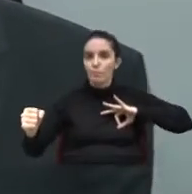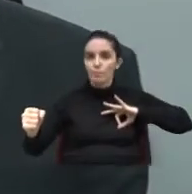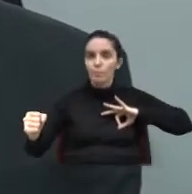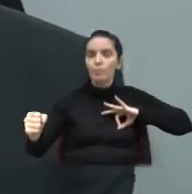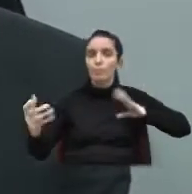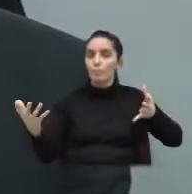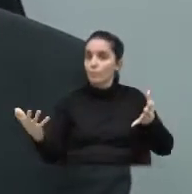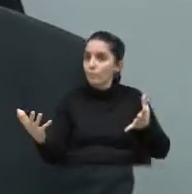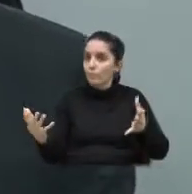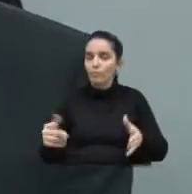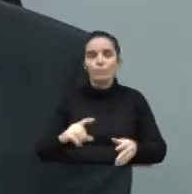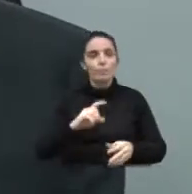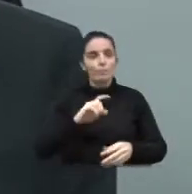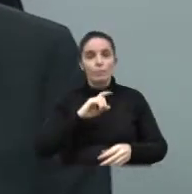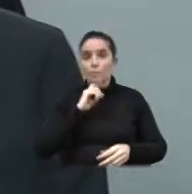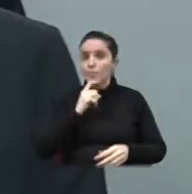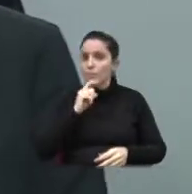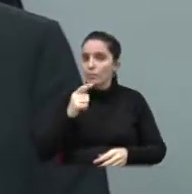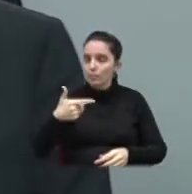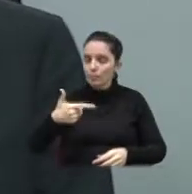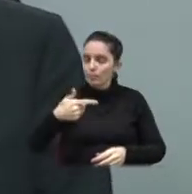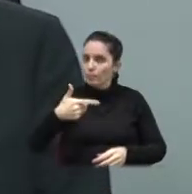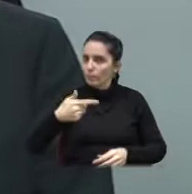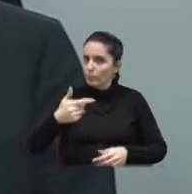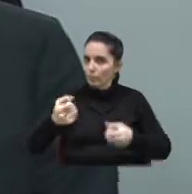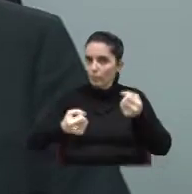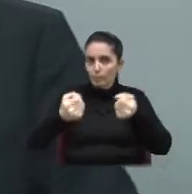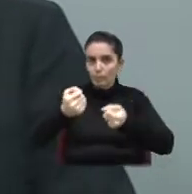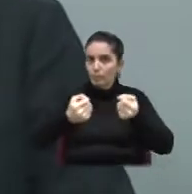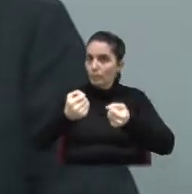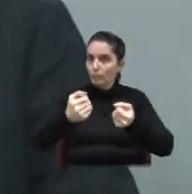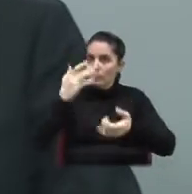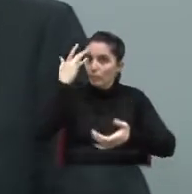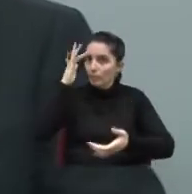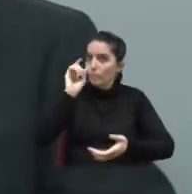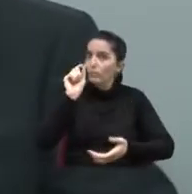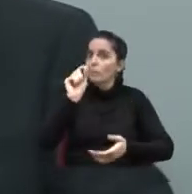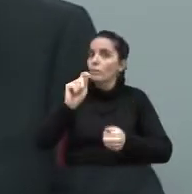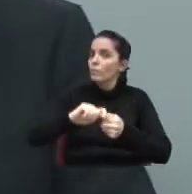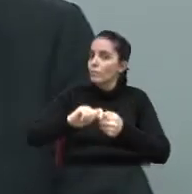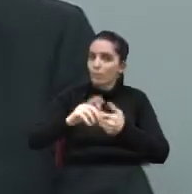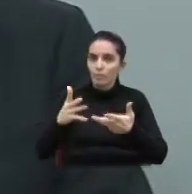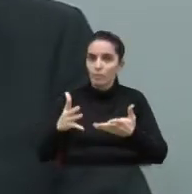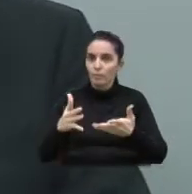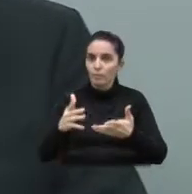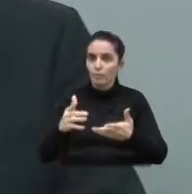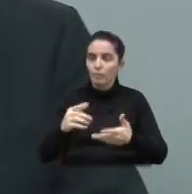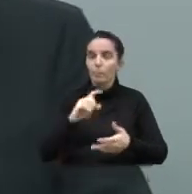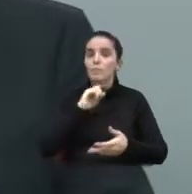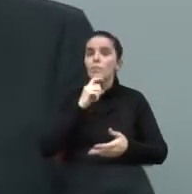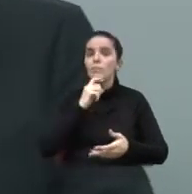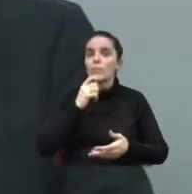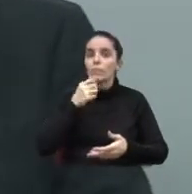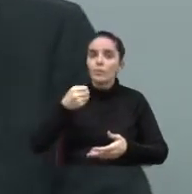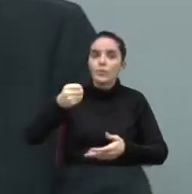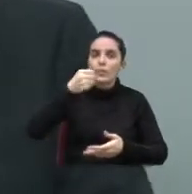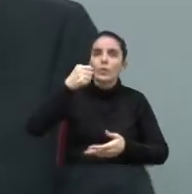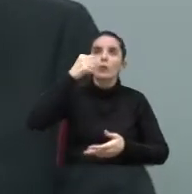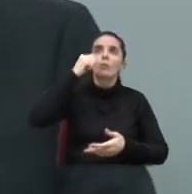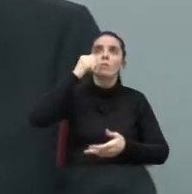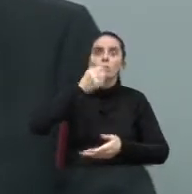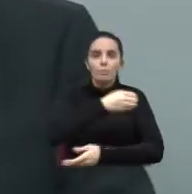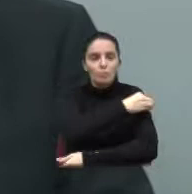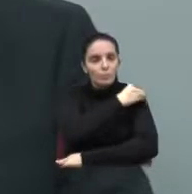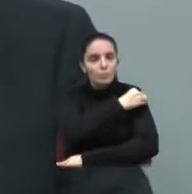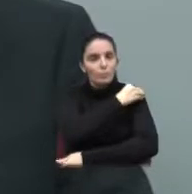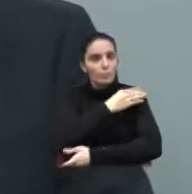ninguém pega uma arma, ninguém pega um carro e não sabe o que um carro pode produzir. Ninguém bebe e não sabe o que a bebida pode produzir. Se